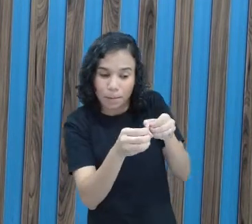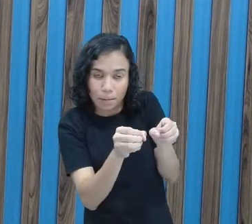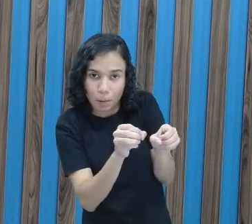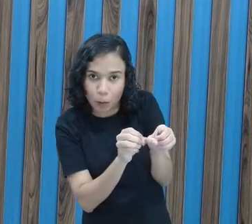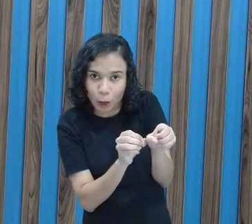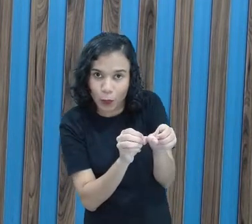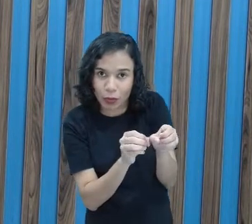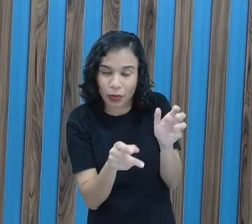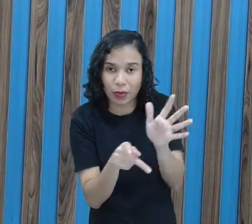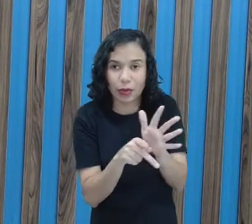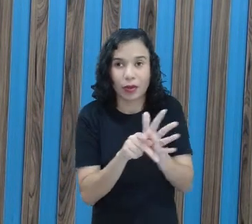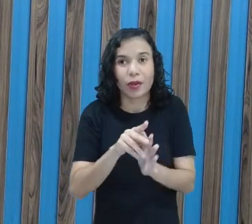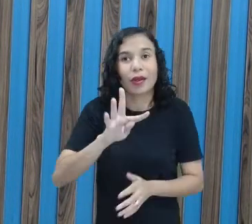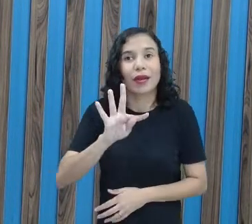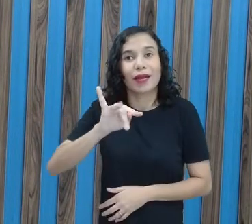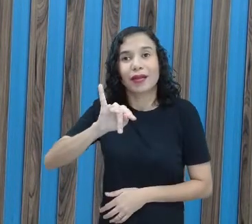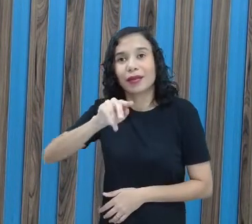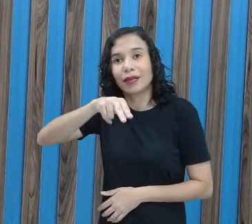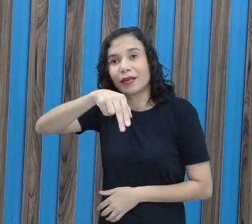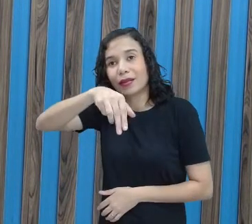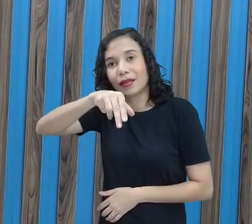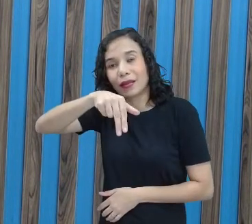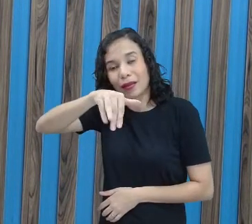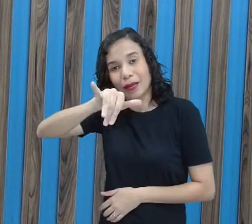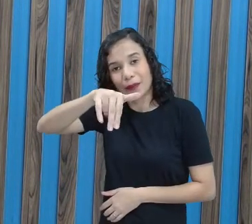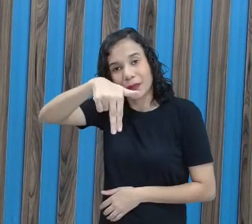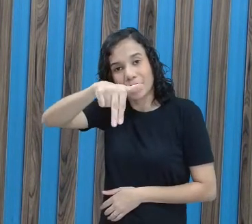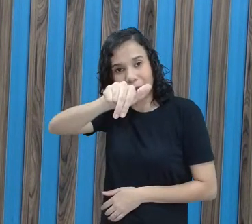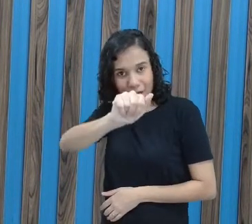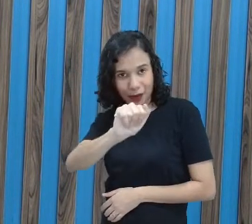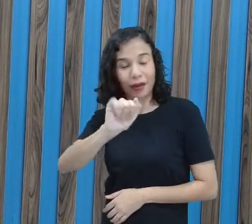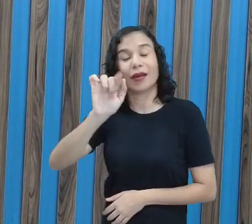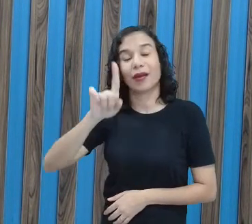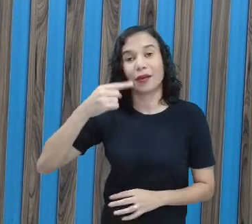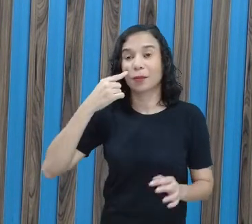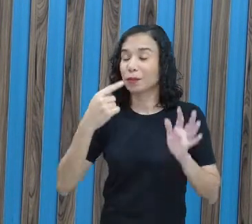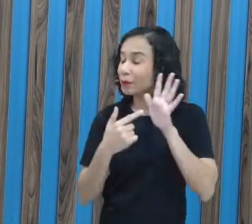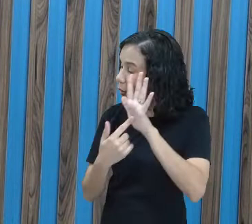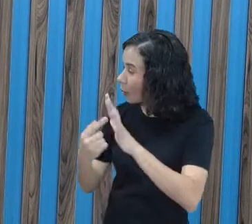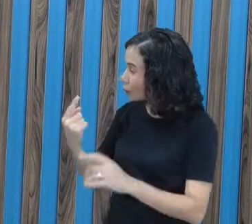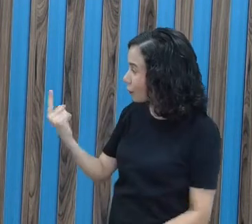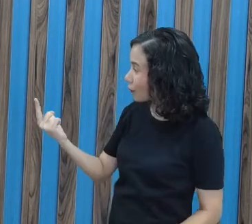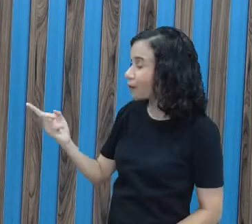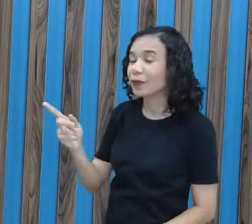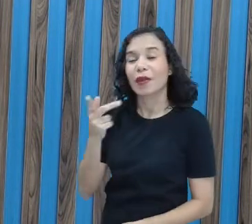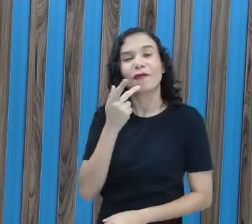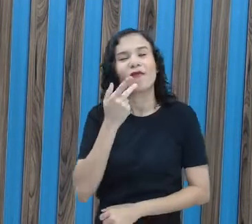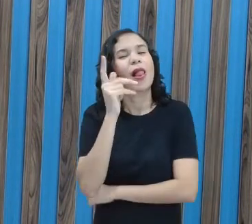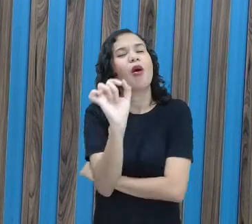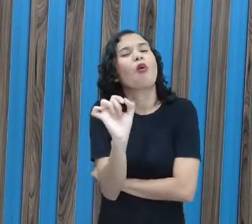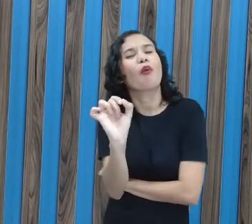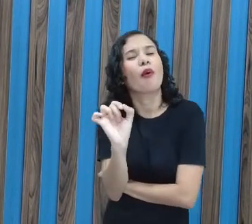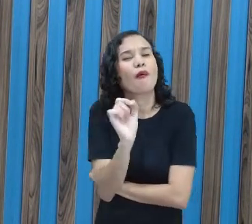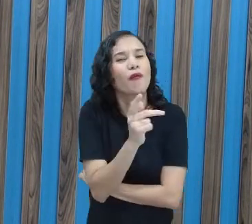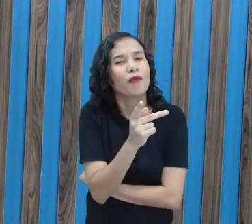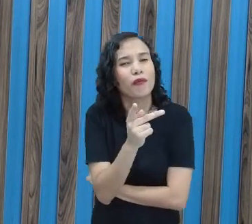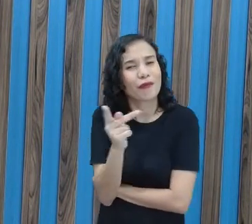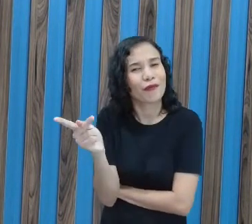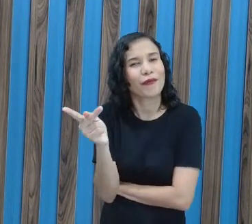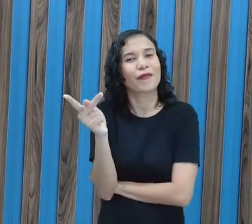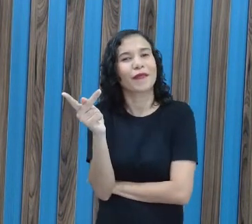de timina, né? A base timina, tá? Tá representada aqui. E eu disse a vocês